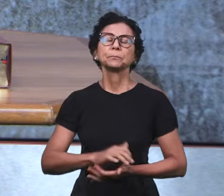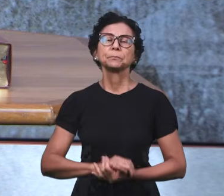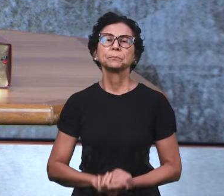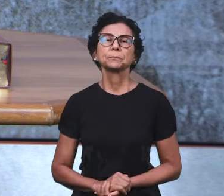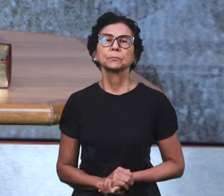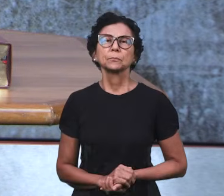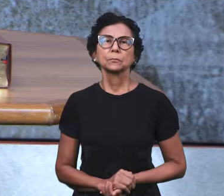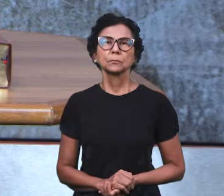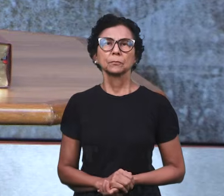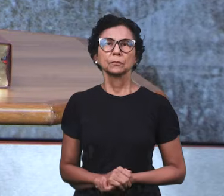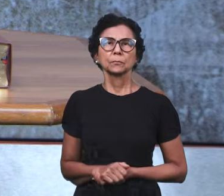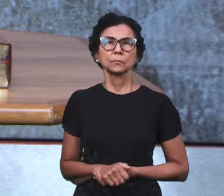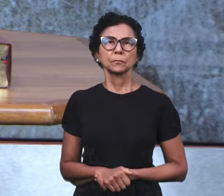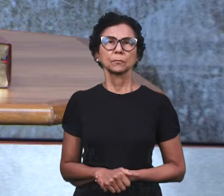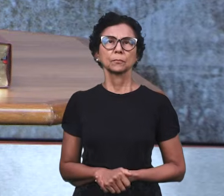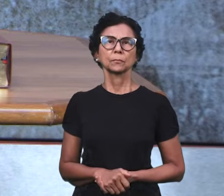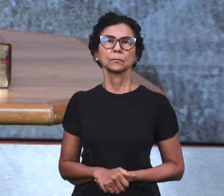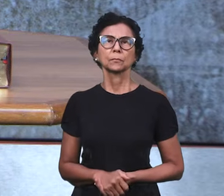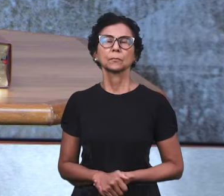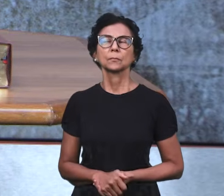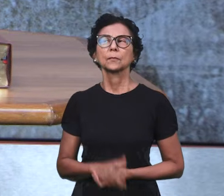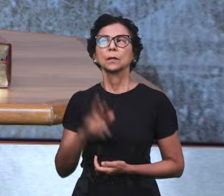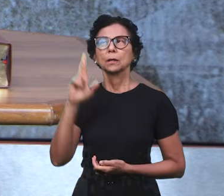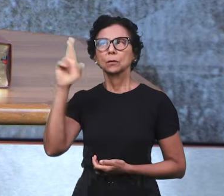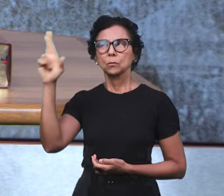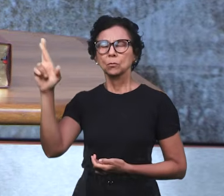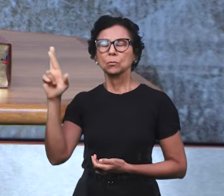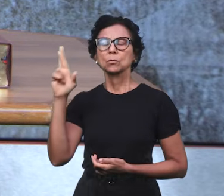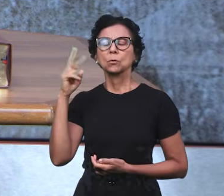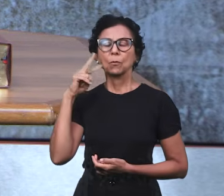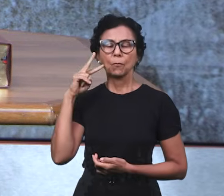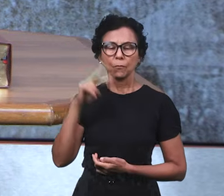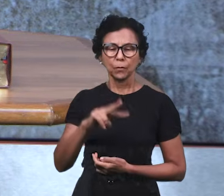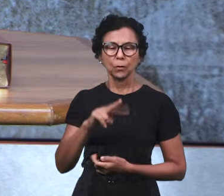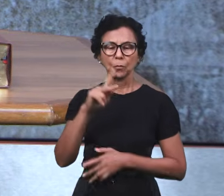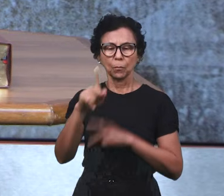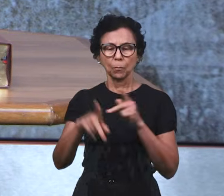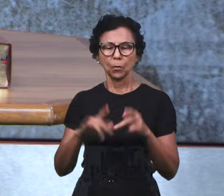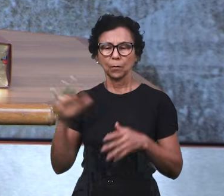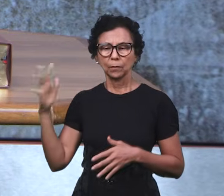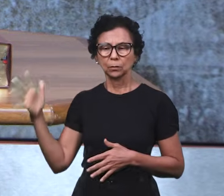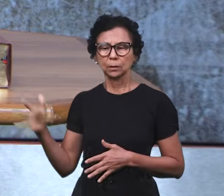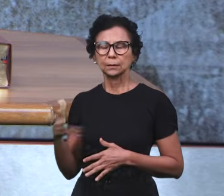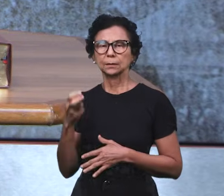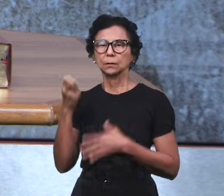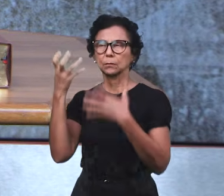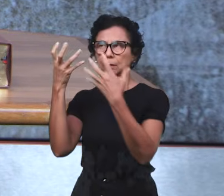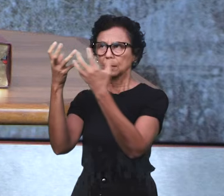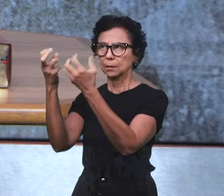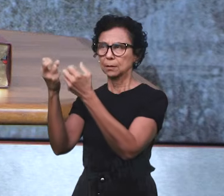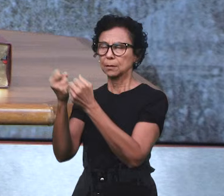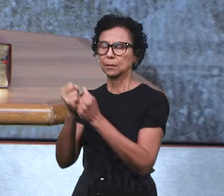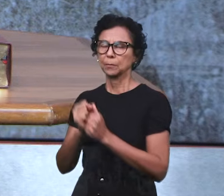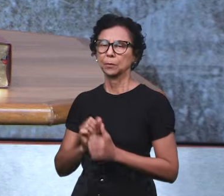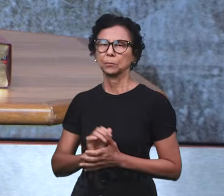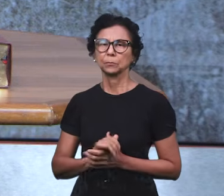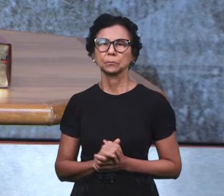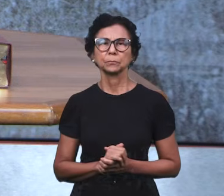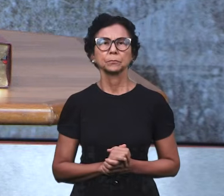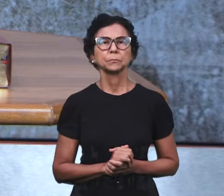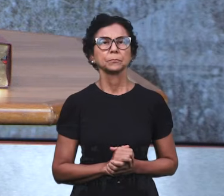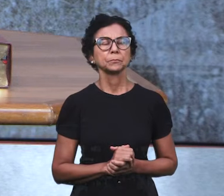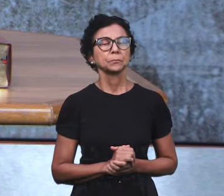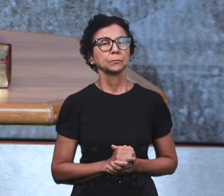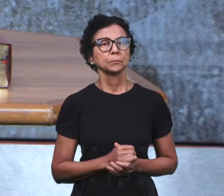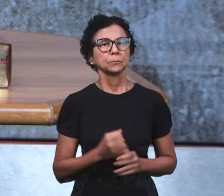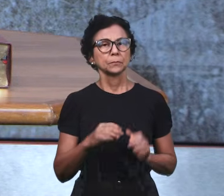estava ali com o povo recebendo aquela adoração. E nós vamos prosseguir na leitura do capítulo 30,